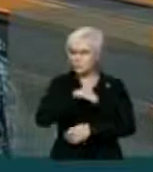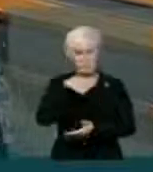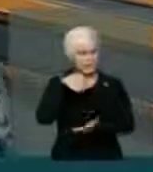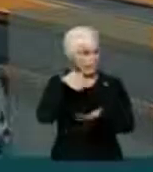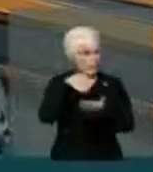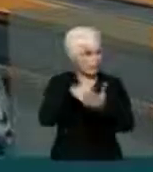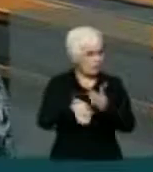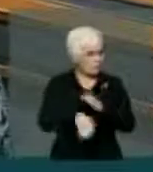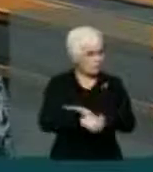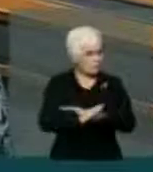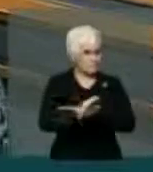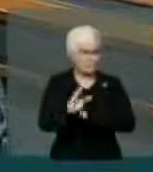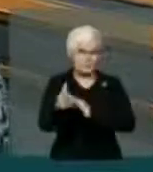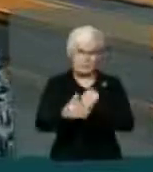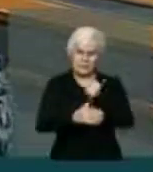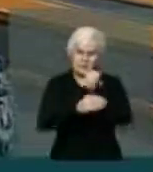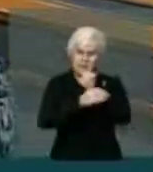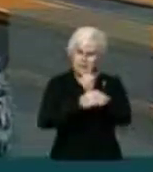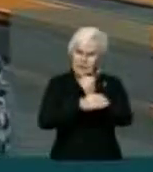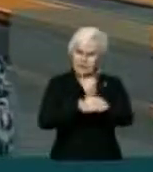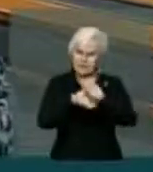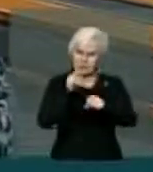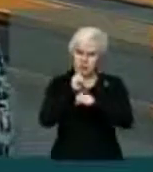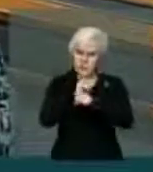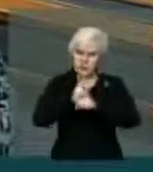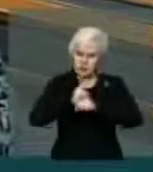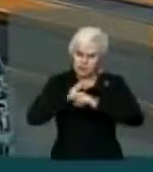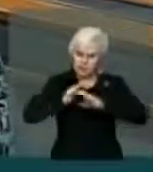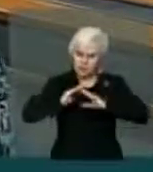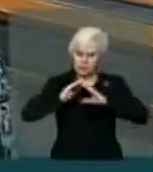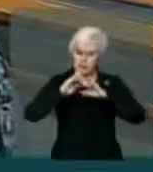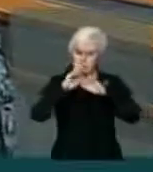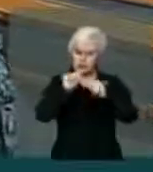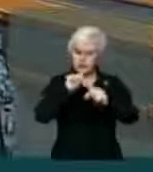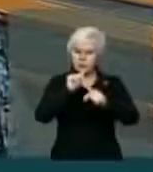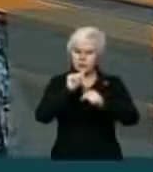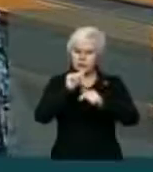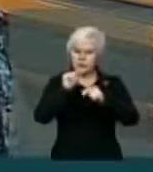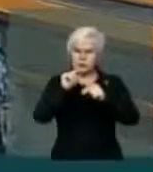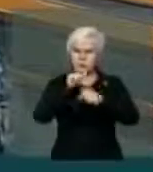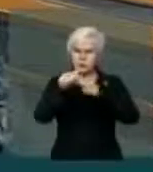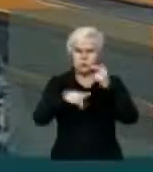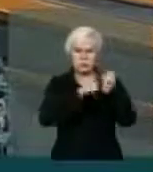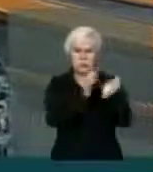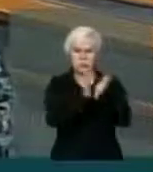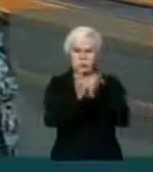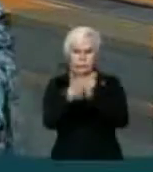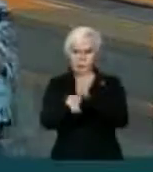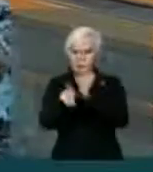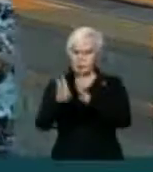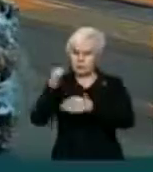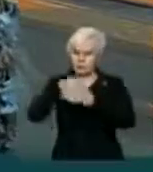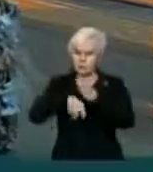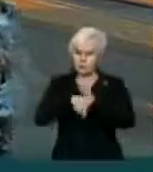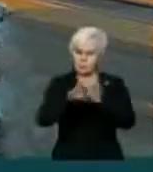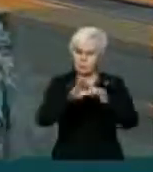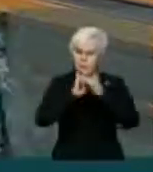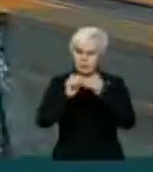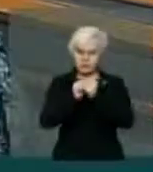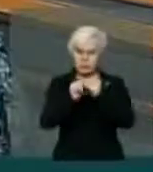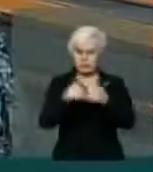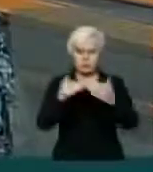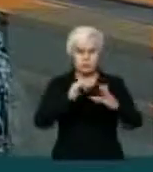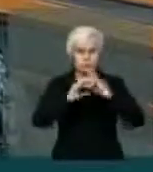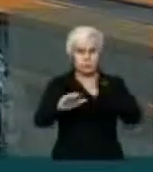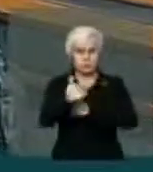limitada e sem garantir a cobertura de todos os atores, todos os segmentos que estão nesse segmento